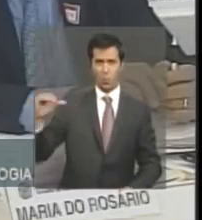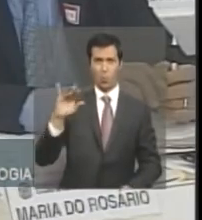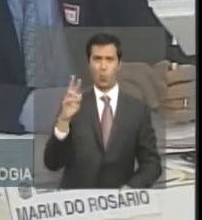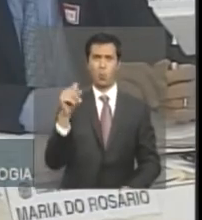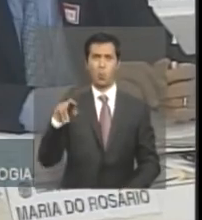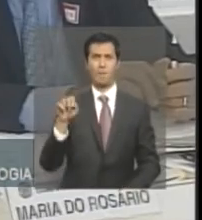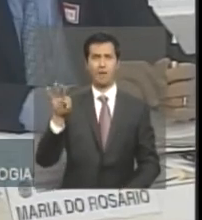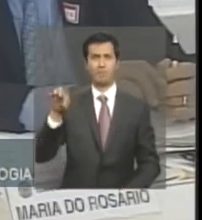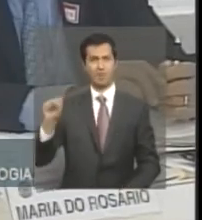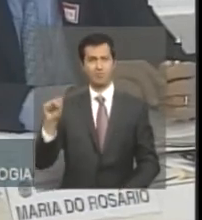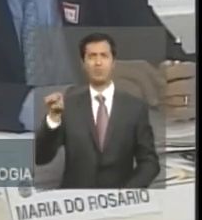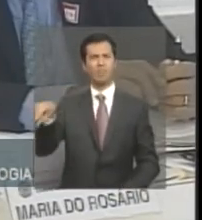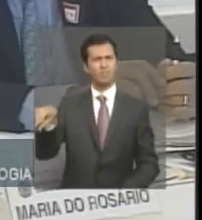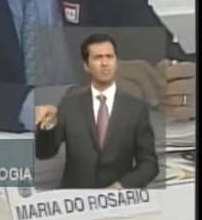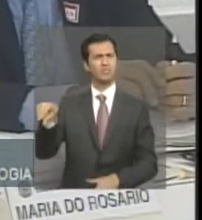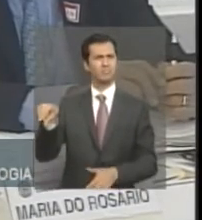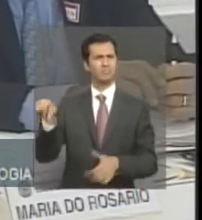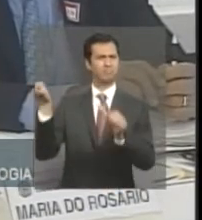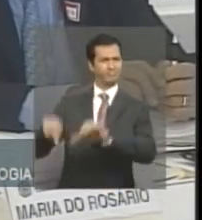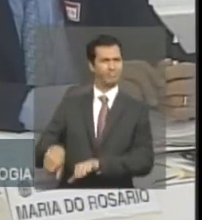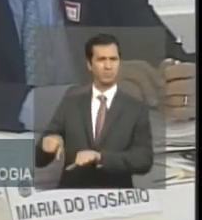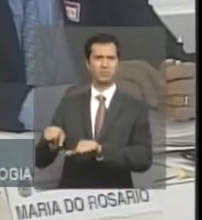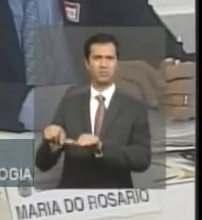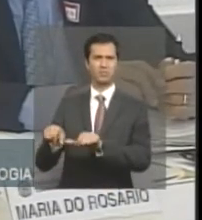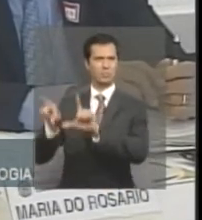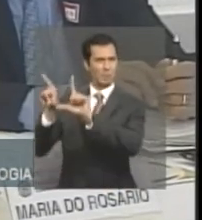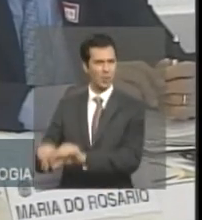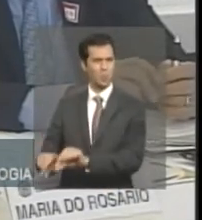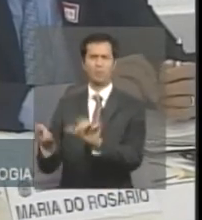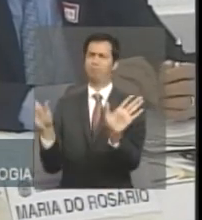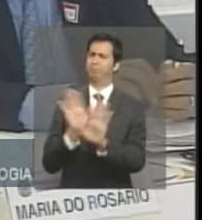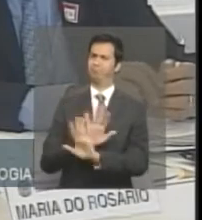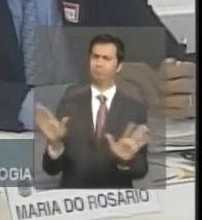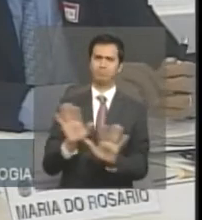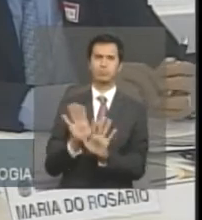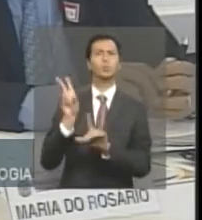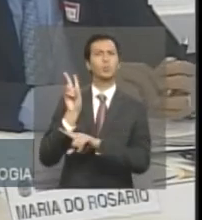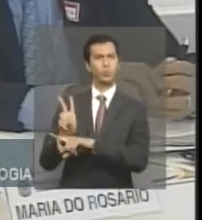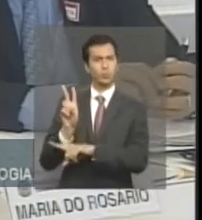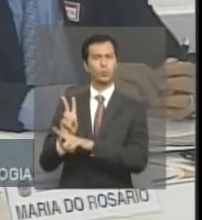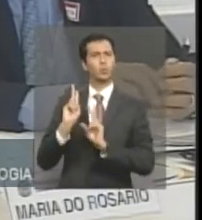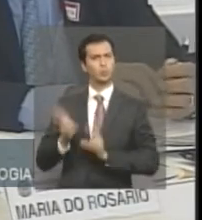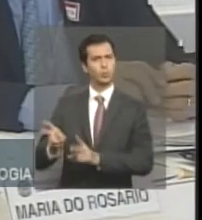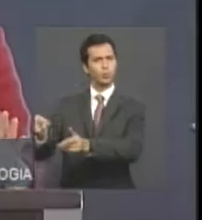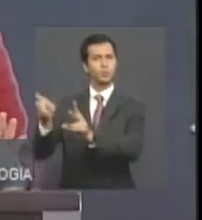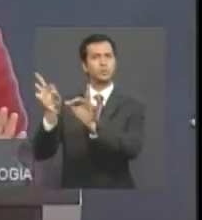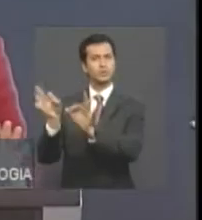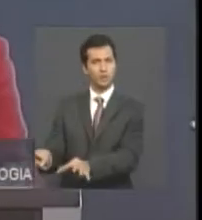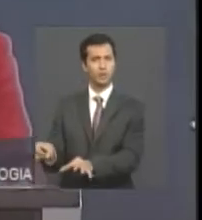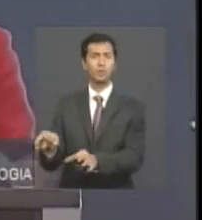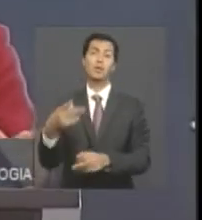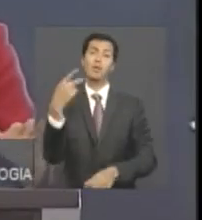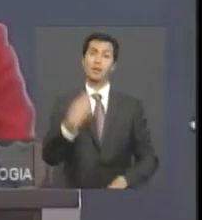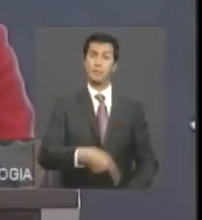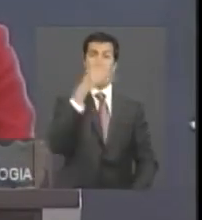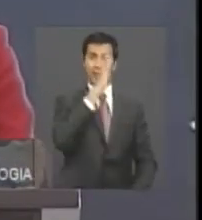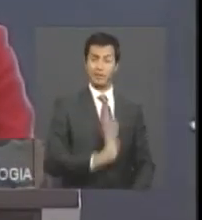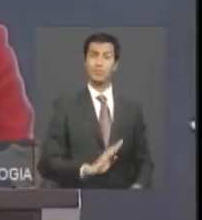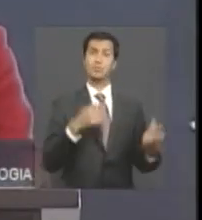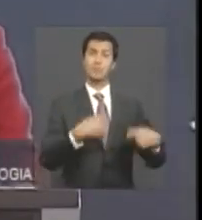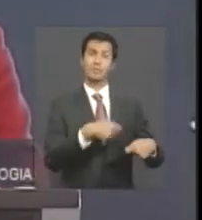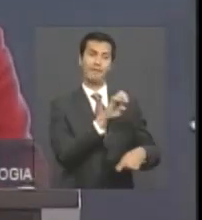formação de uma pessoa ou de uma sociedade. Pelo contrário, significa que no Brasil ele tem de